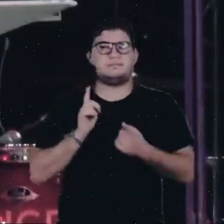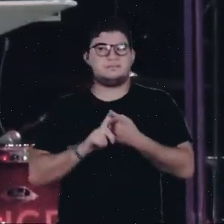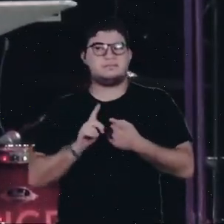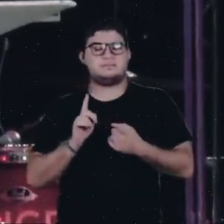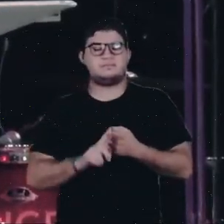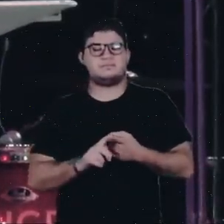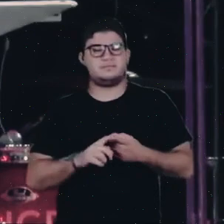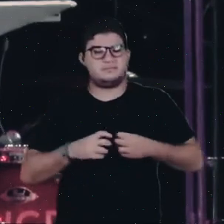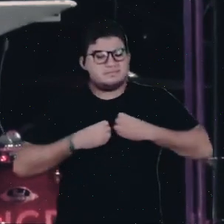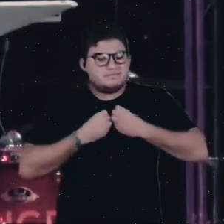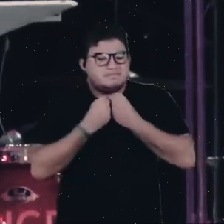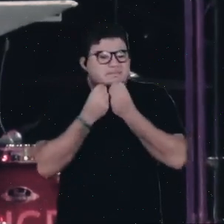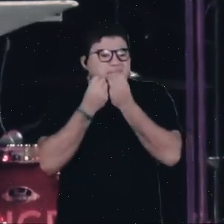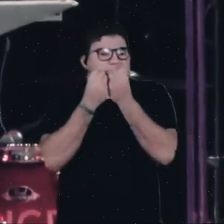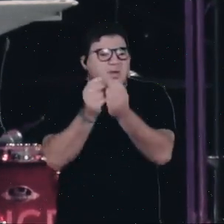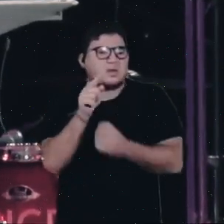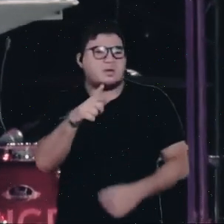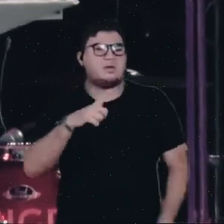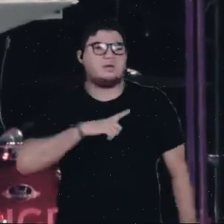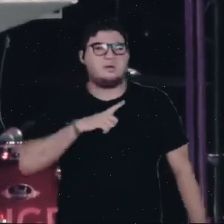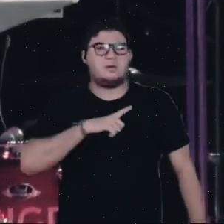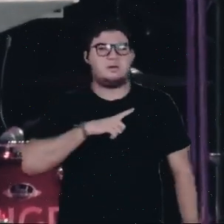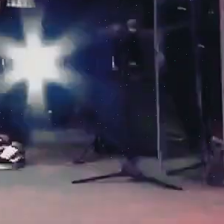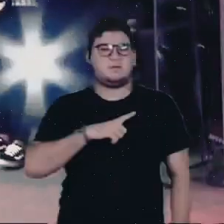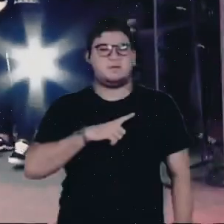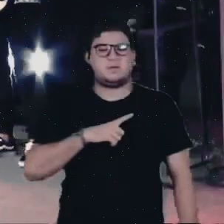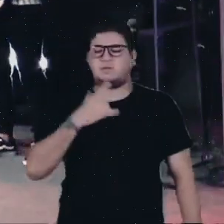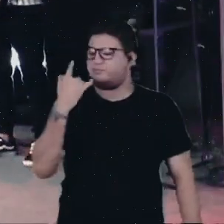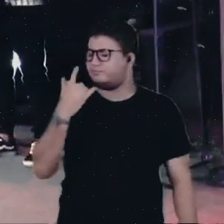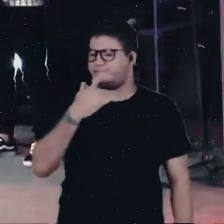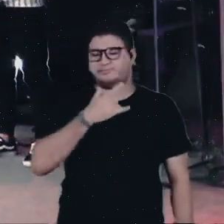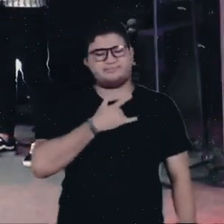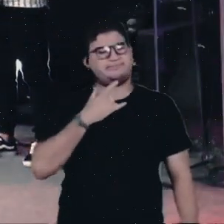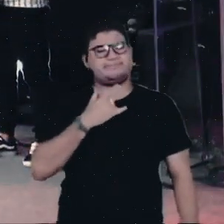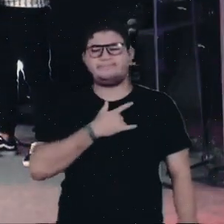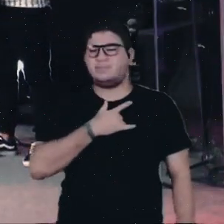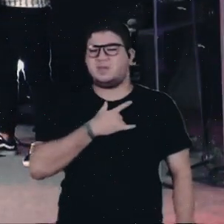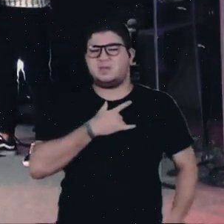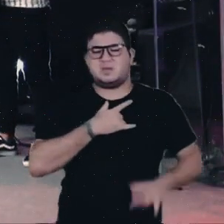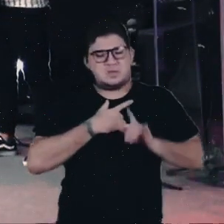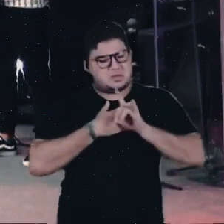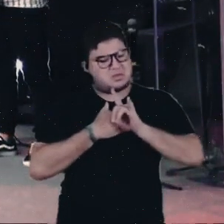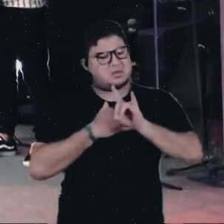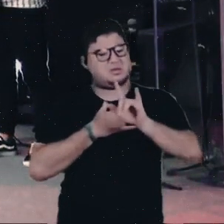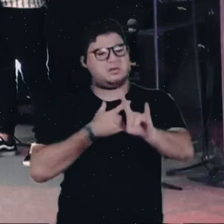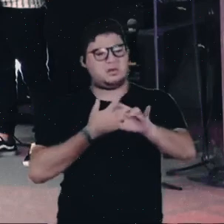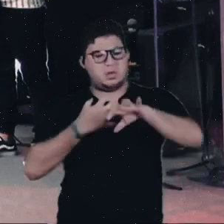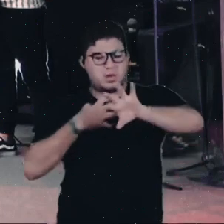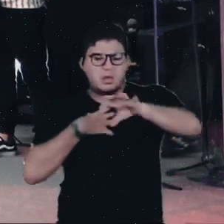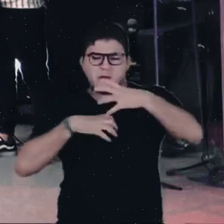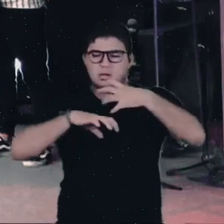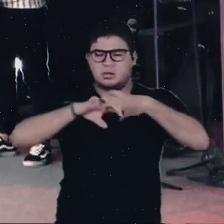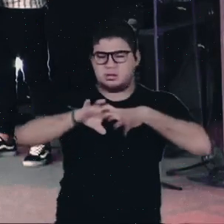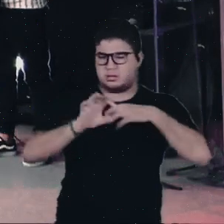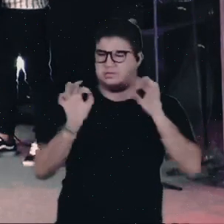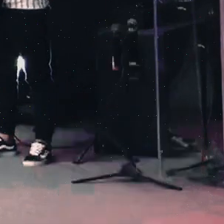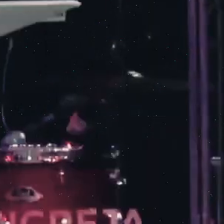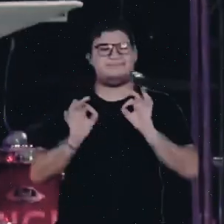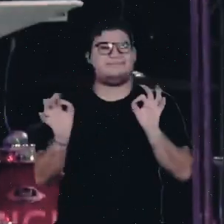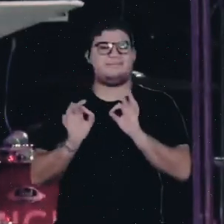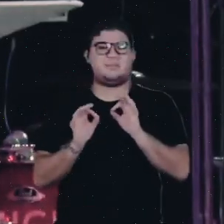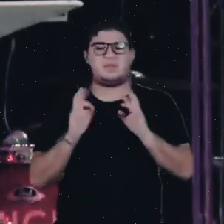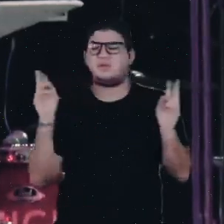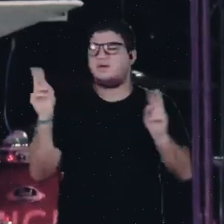o que você tem. Se você não se ama, você não tem como amar a outra pessoa. Você não tem